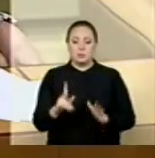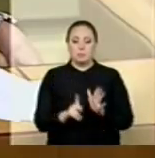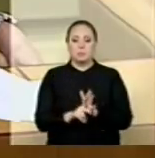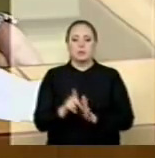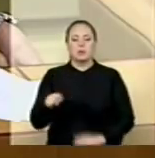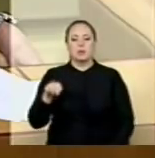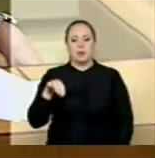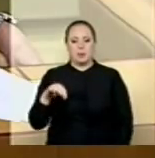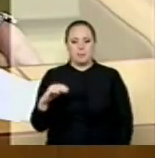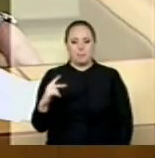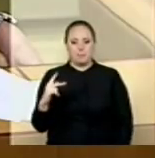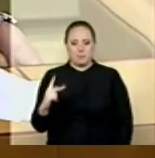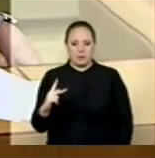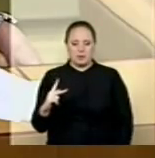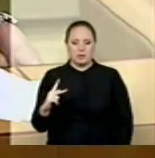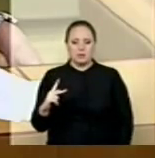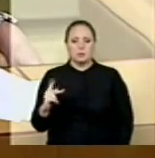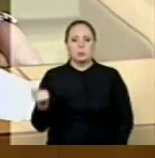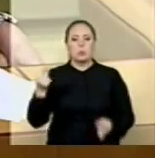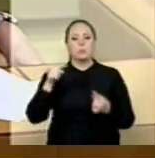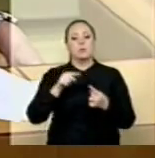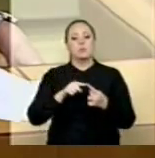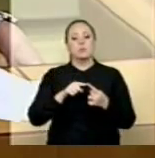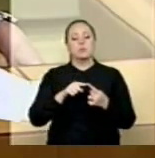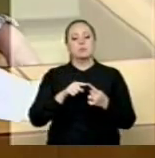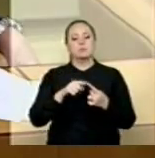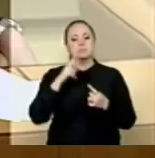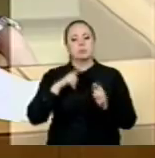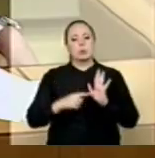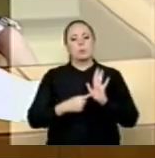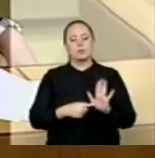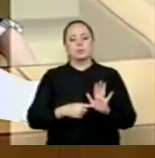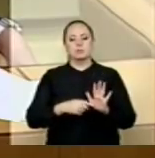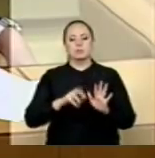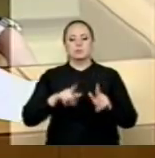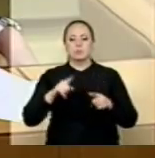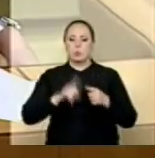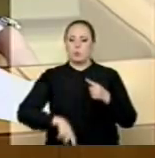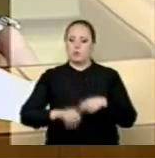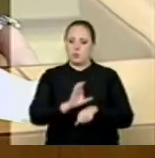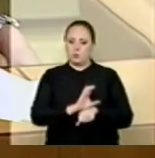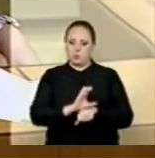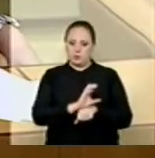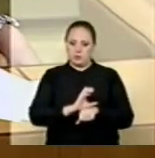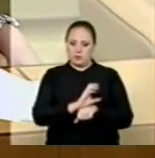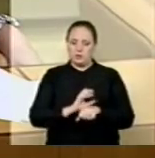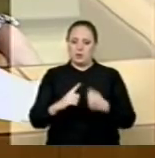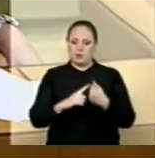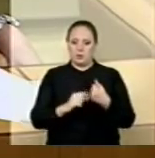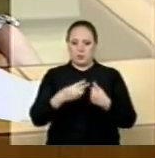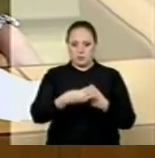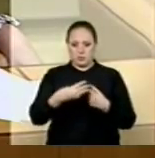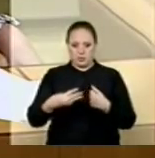AMB visando a declaração de conflito com a Constituição Federal dos artigos